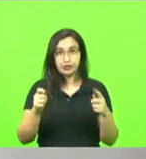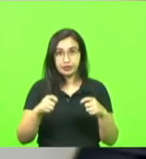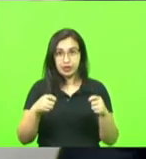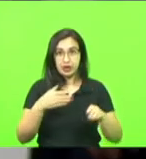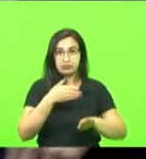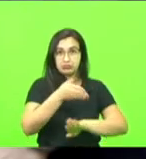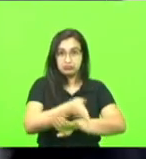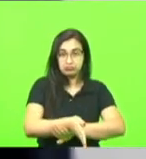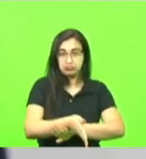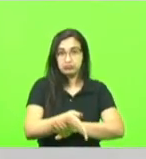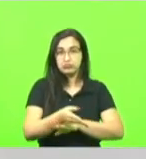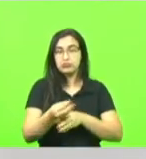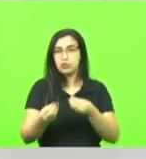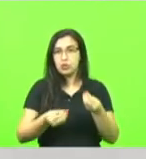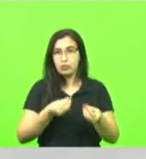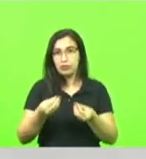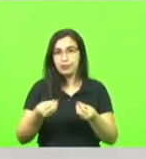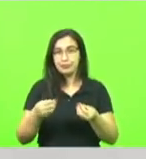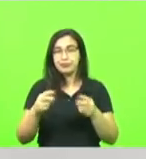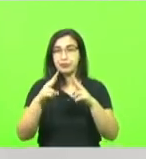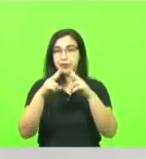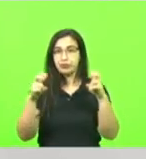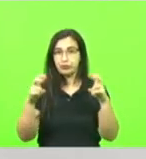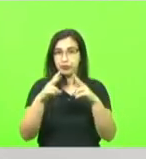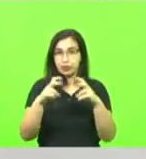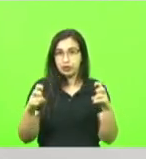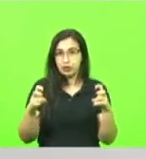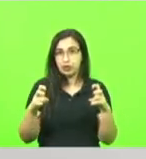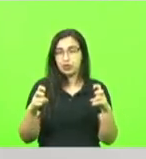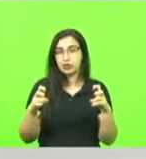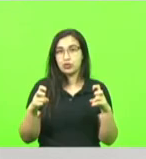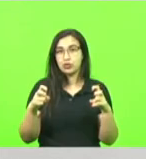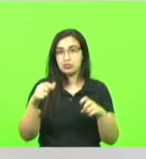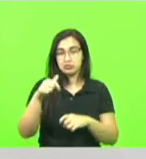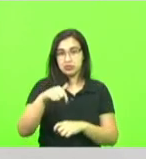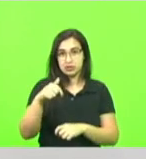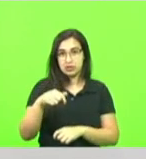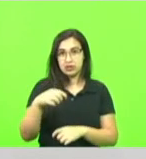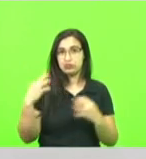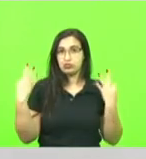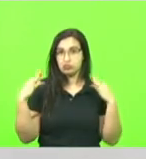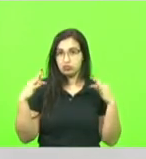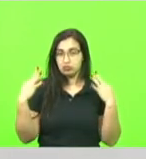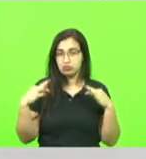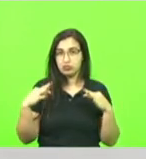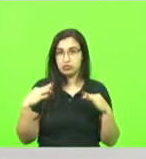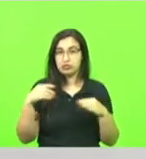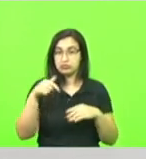Se nós estivermos em Florianópolis, o turista estiver em Florianópolis, ele pode